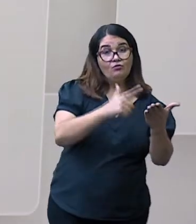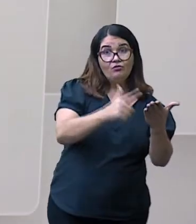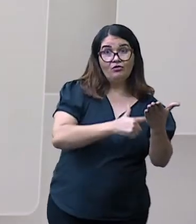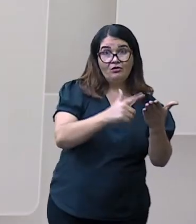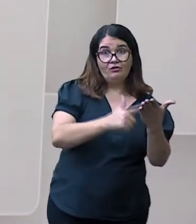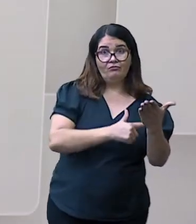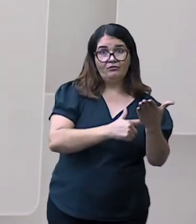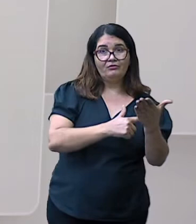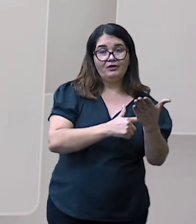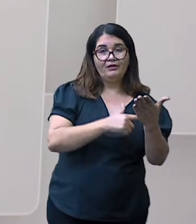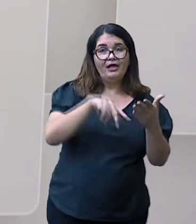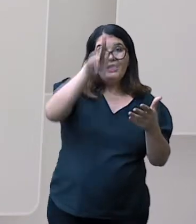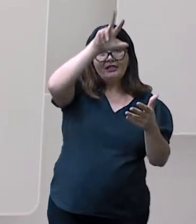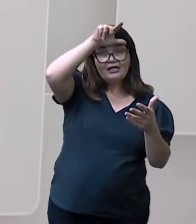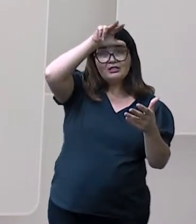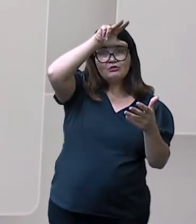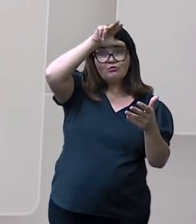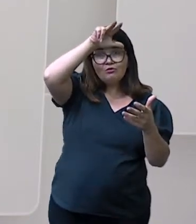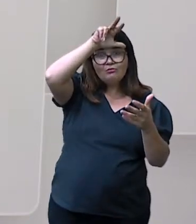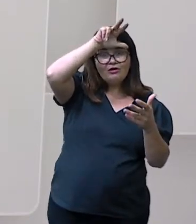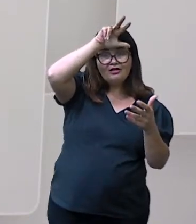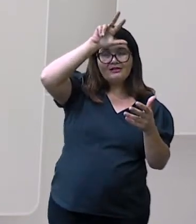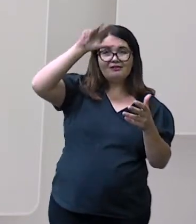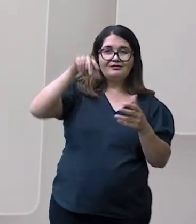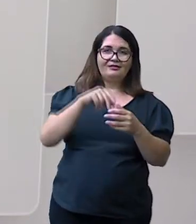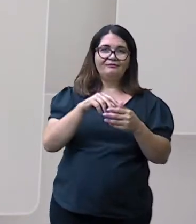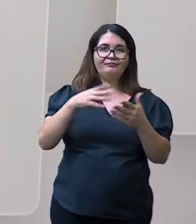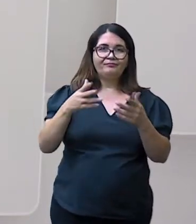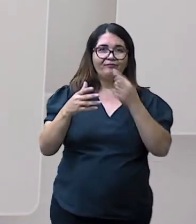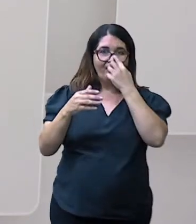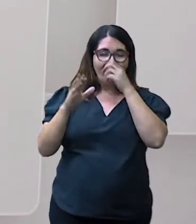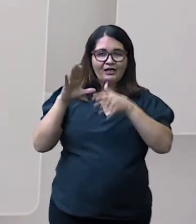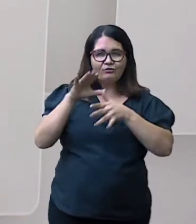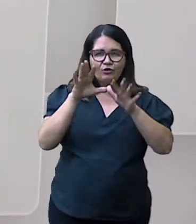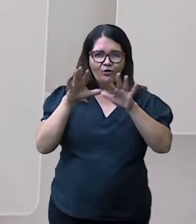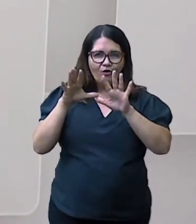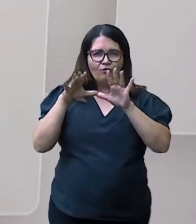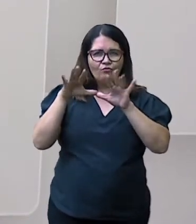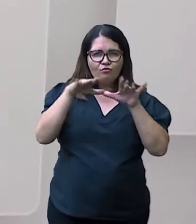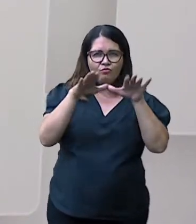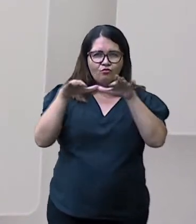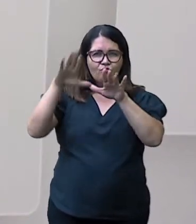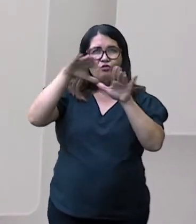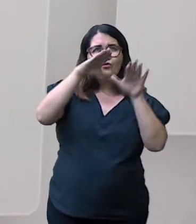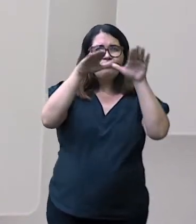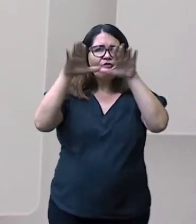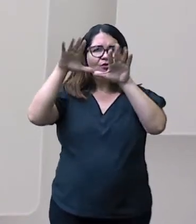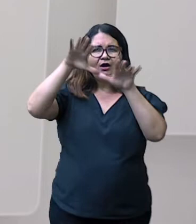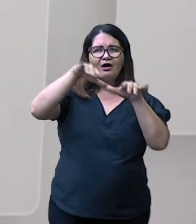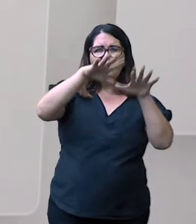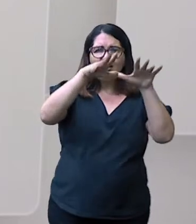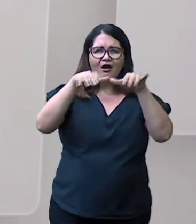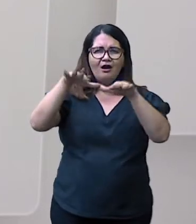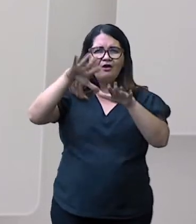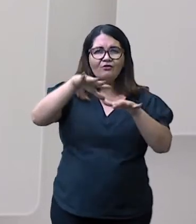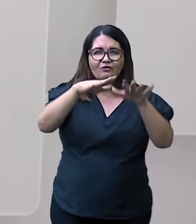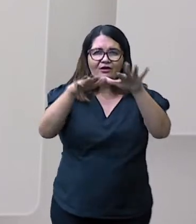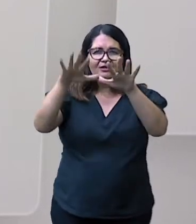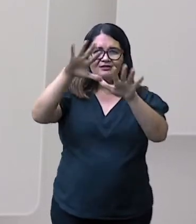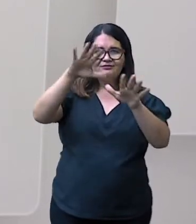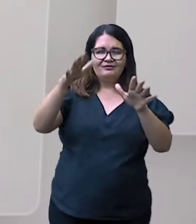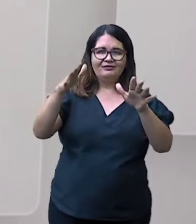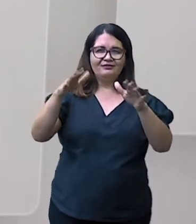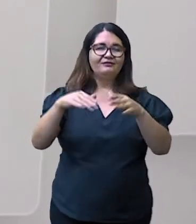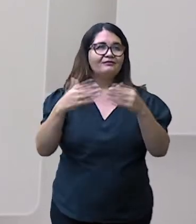vê muitas borboletas em suas obras, muitas. E quando você disse das características da sua obra, a gente vê também